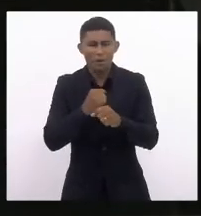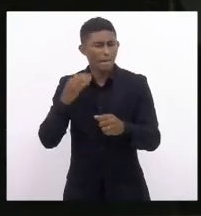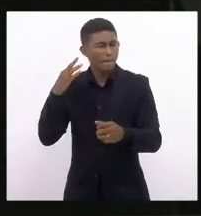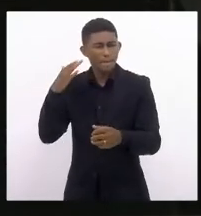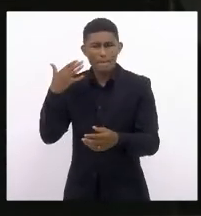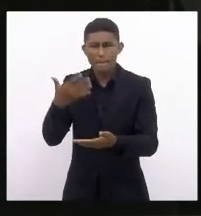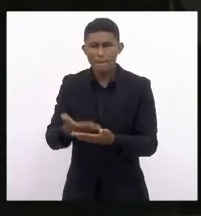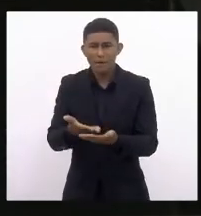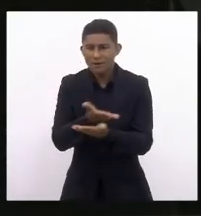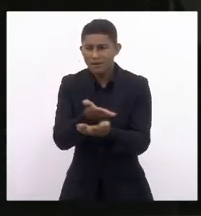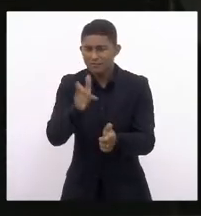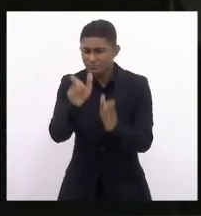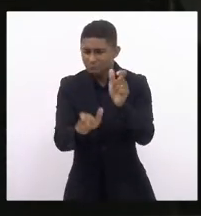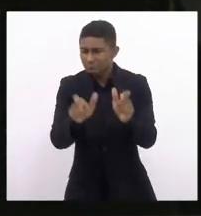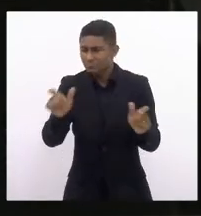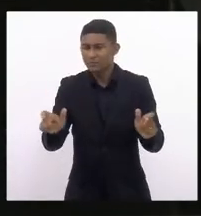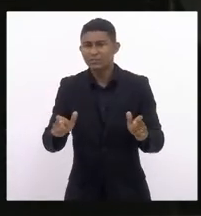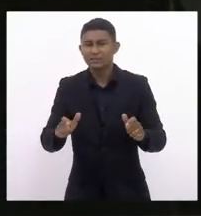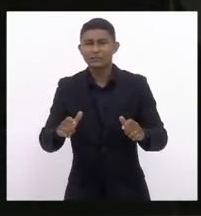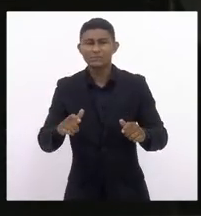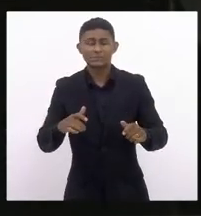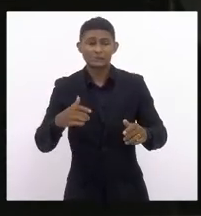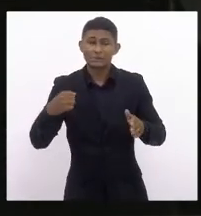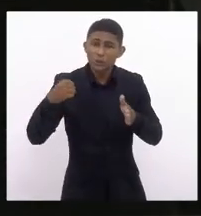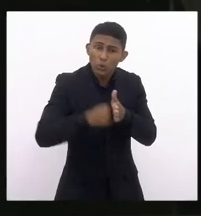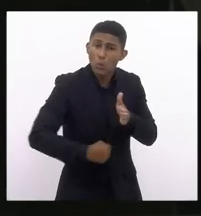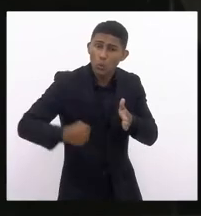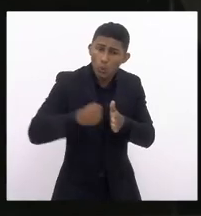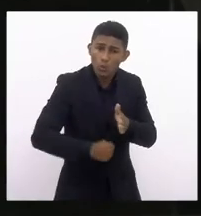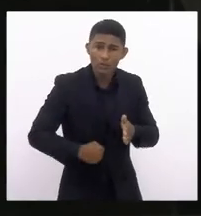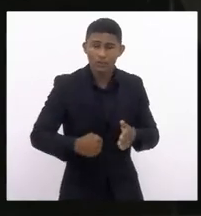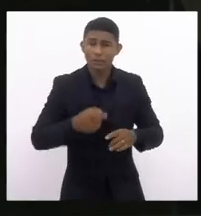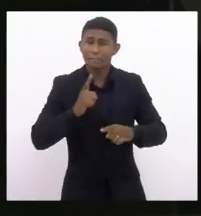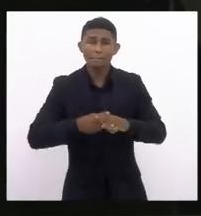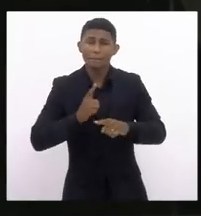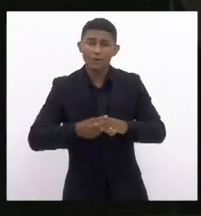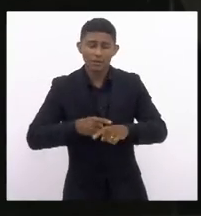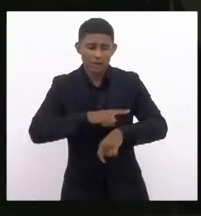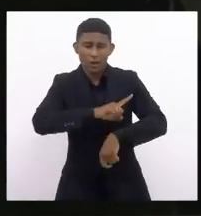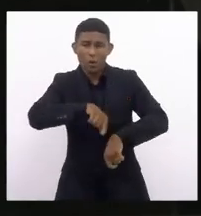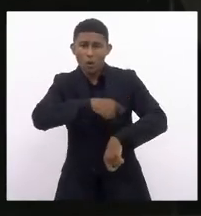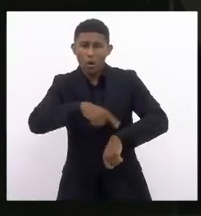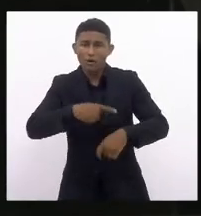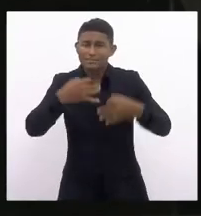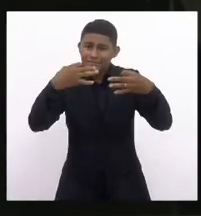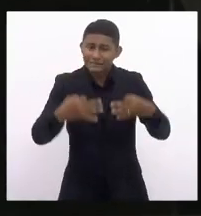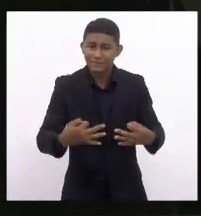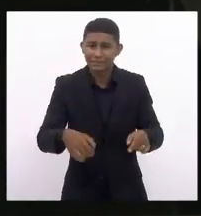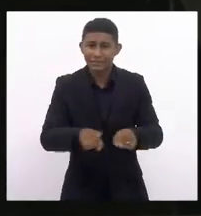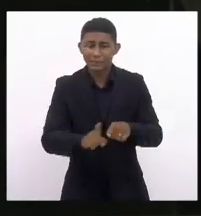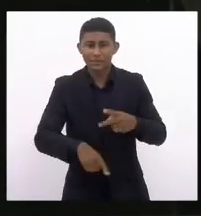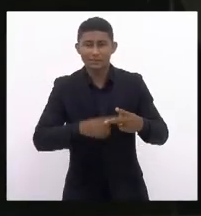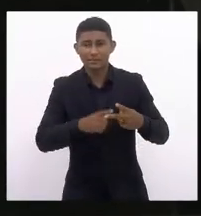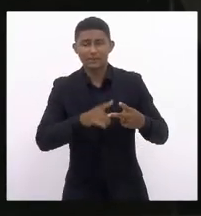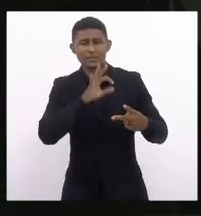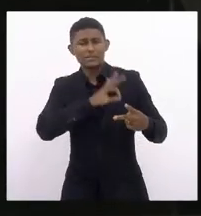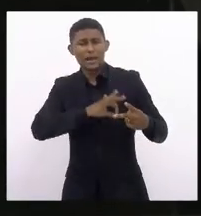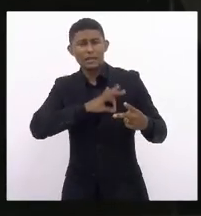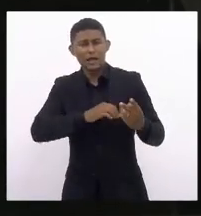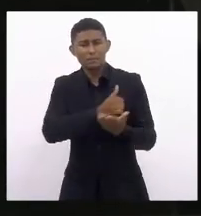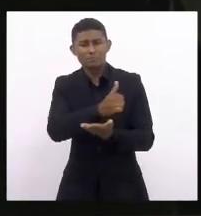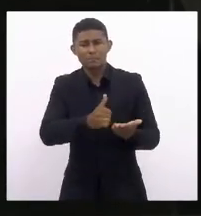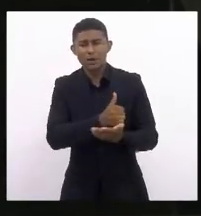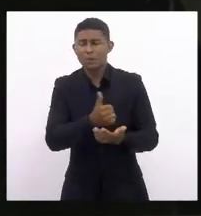trabalhadores estão na luta por uma jornada e um piso salarial. Não é justo, presidenta, né? Não